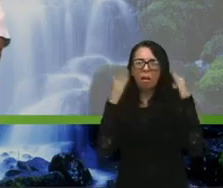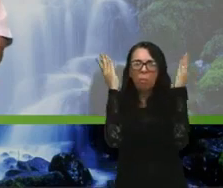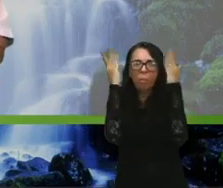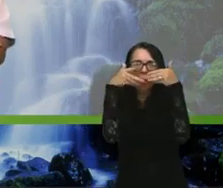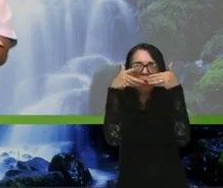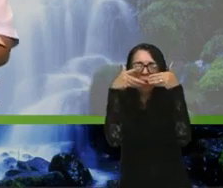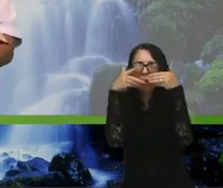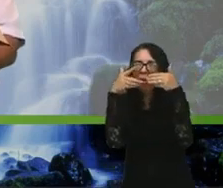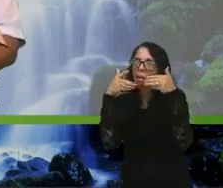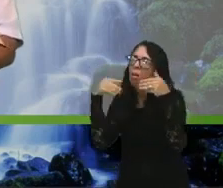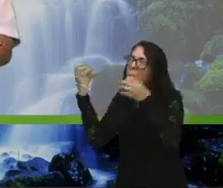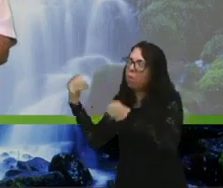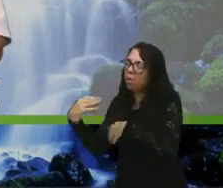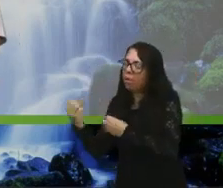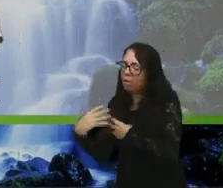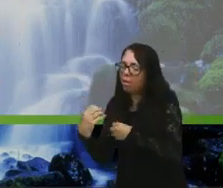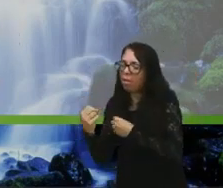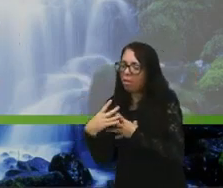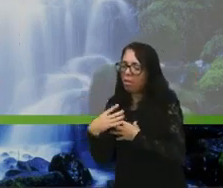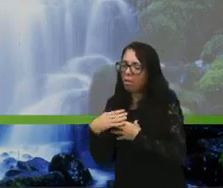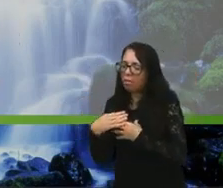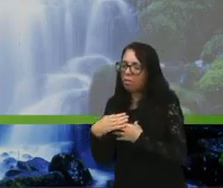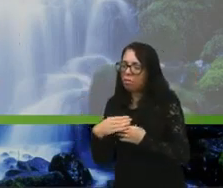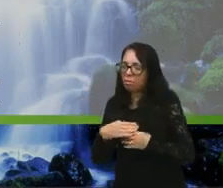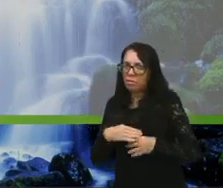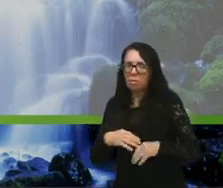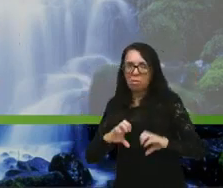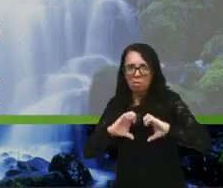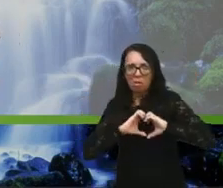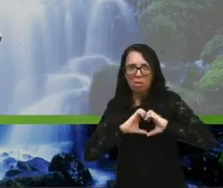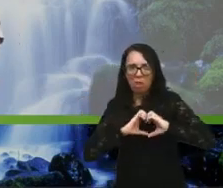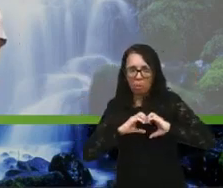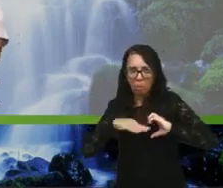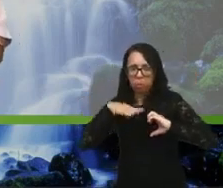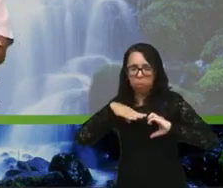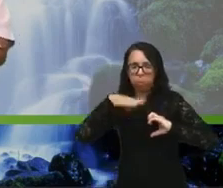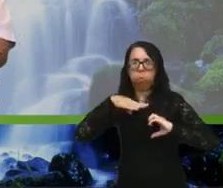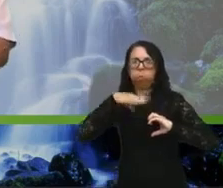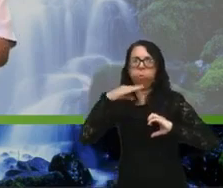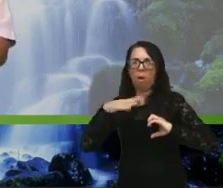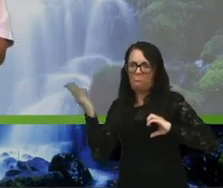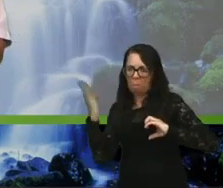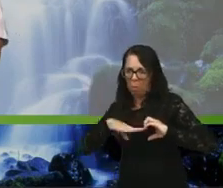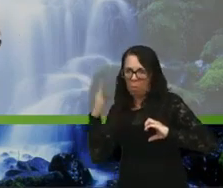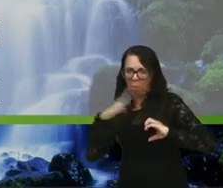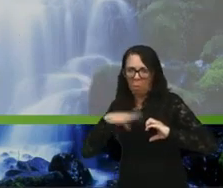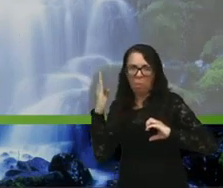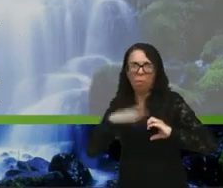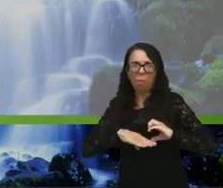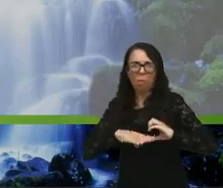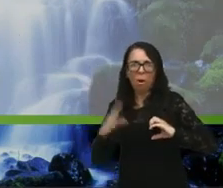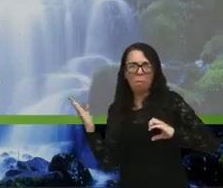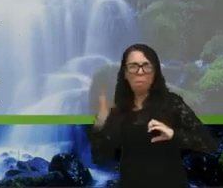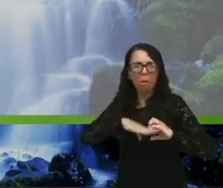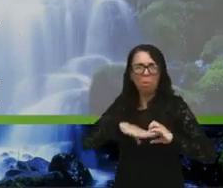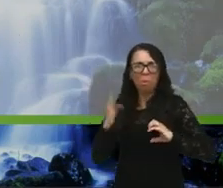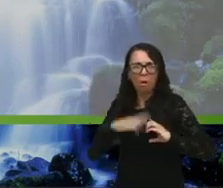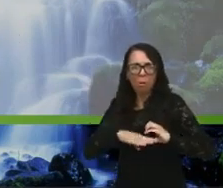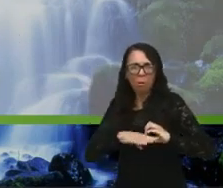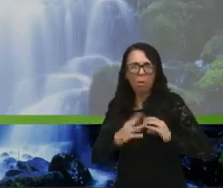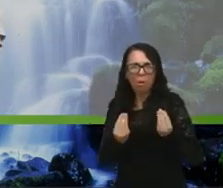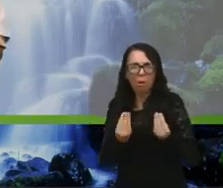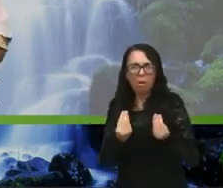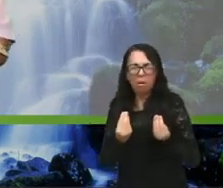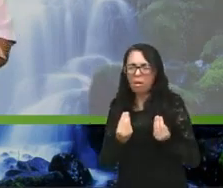pensassem consigo mesma, dizendo: eu sou tão importante, tão necessário para a igreja que eu não posso faltar, ou não